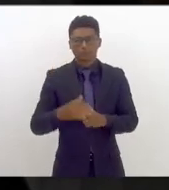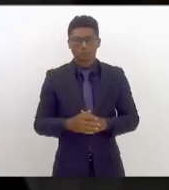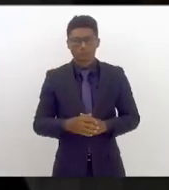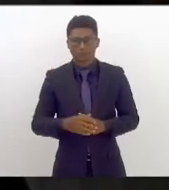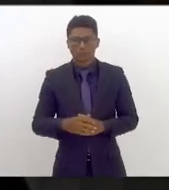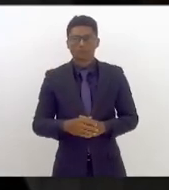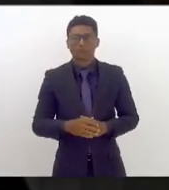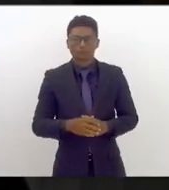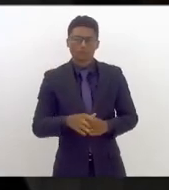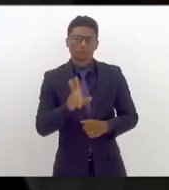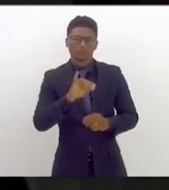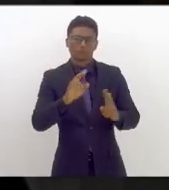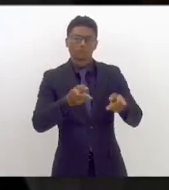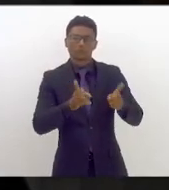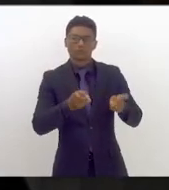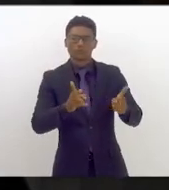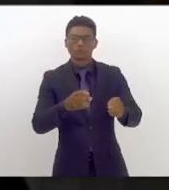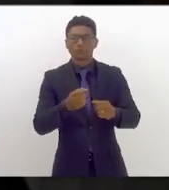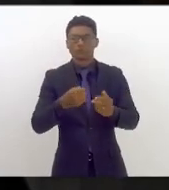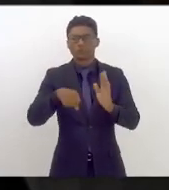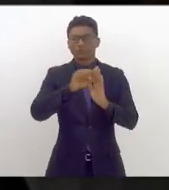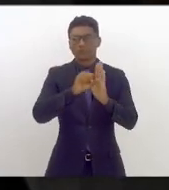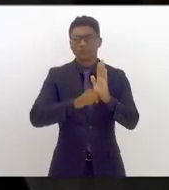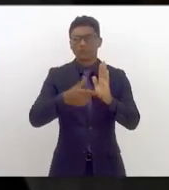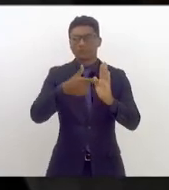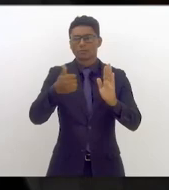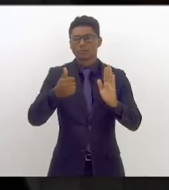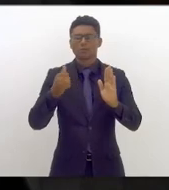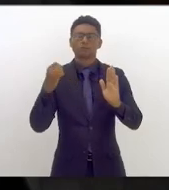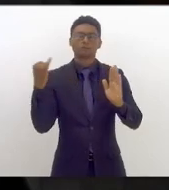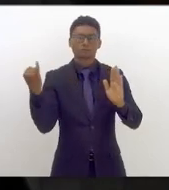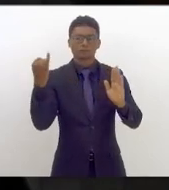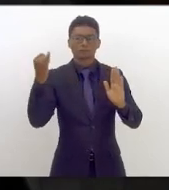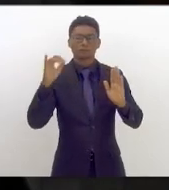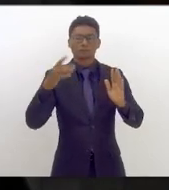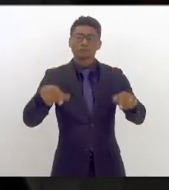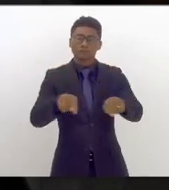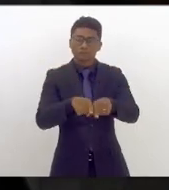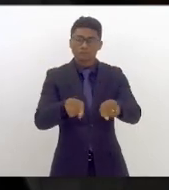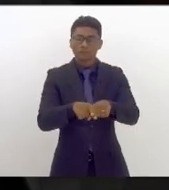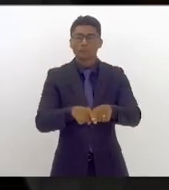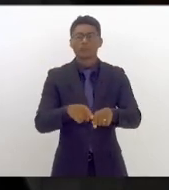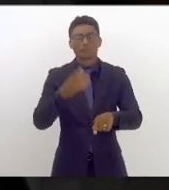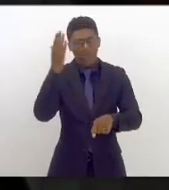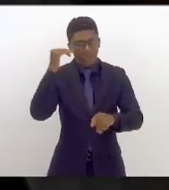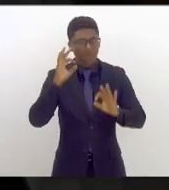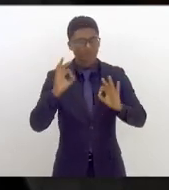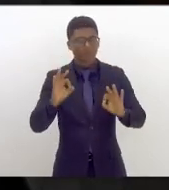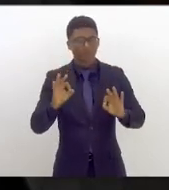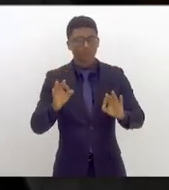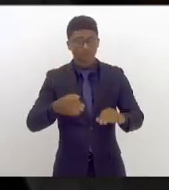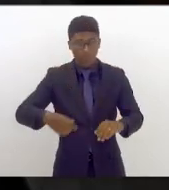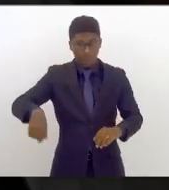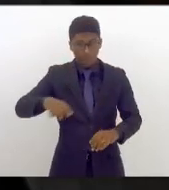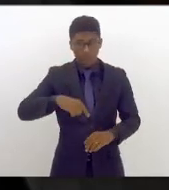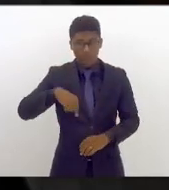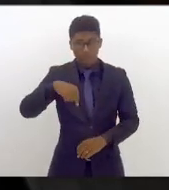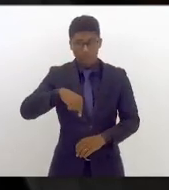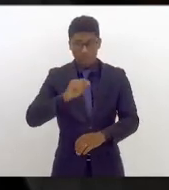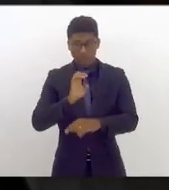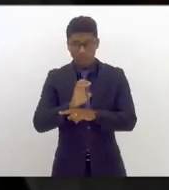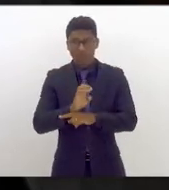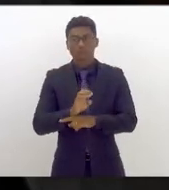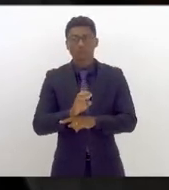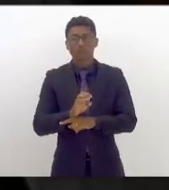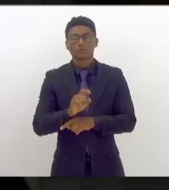muito importante, seguramente, ao longo do século XXI, mas eu não tenho dúvida, e aí concluo, Marta, que a principal vantagem competitiva, por exemplo, deste Estado